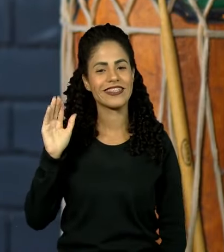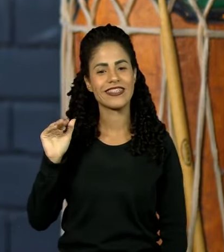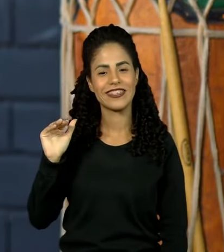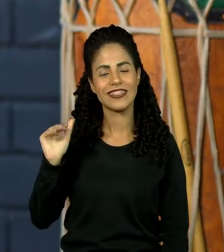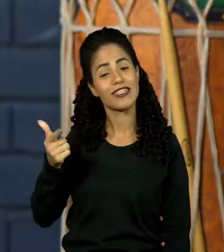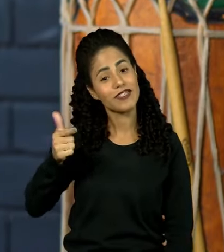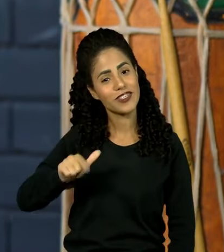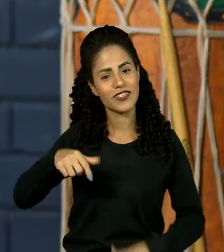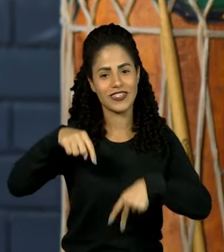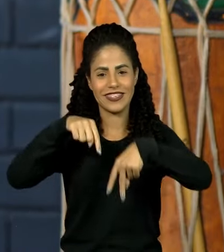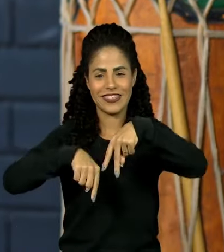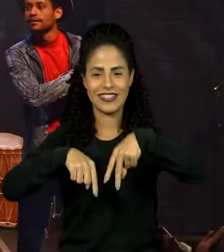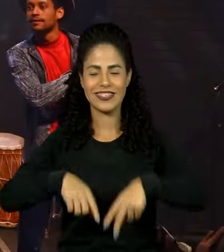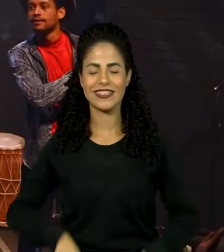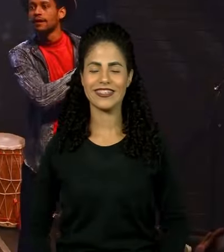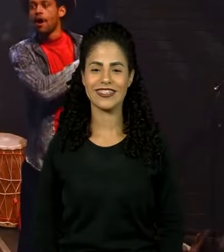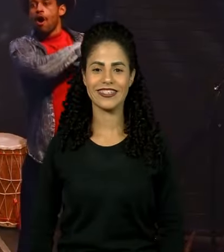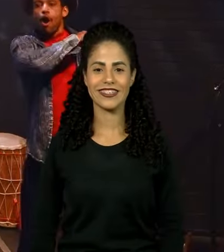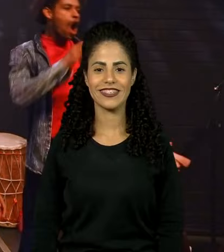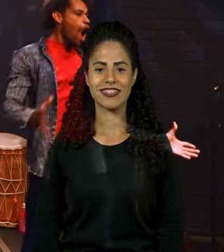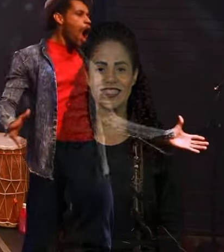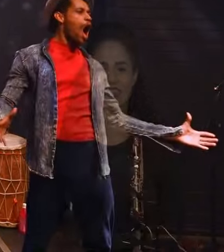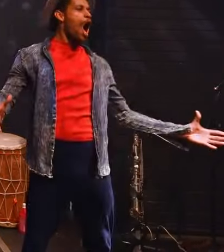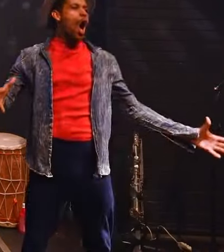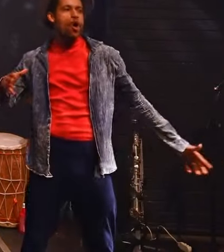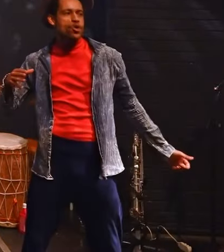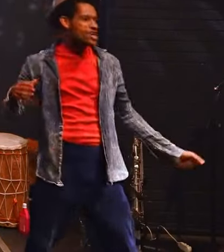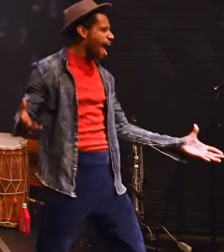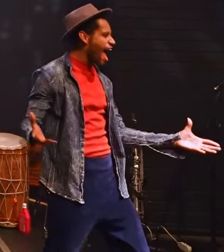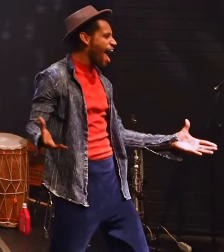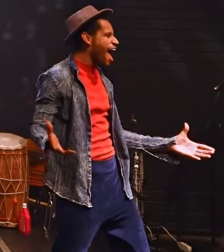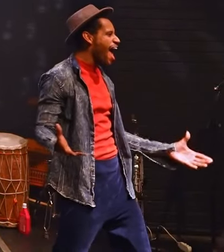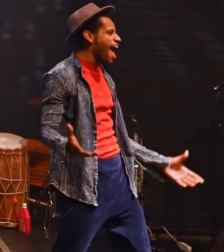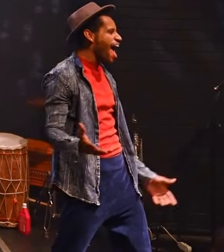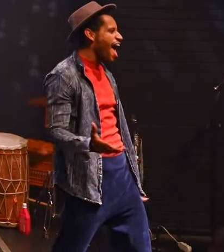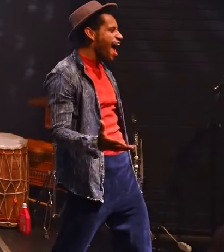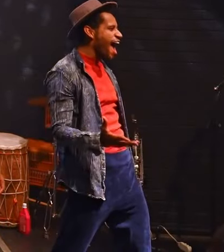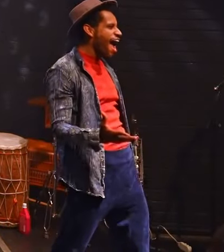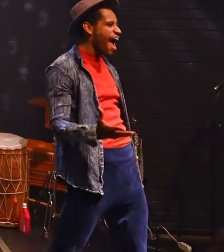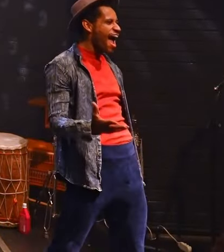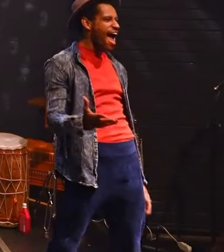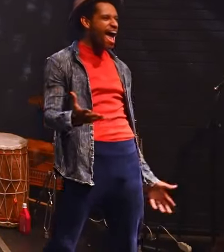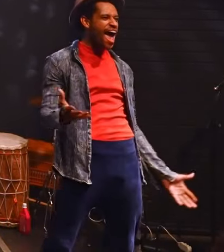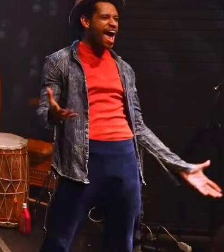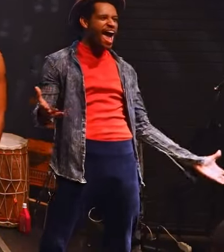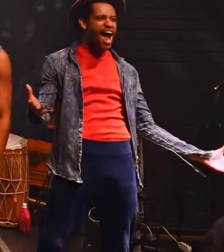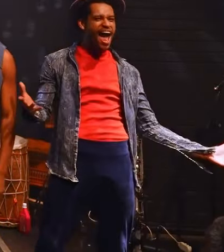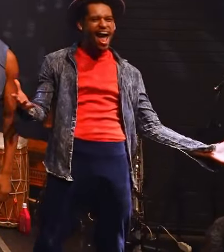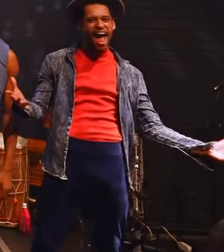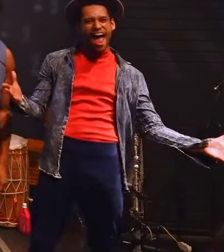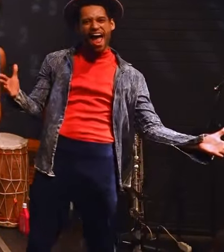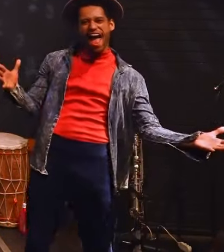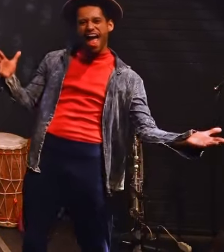em mais uma arena dos saberes oh yeah ye